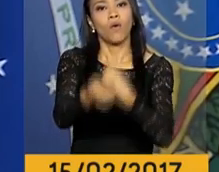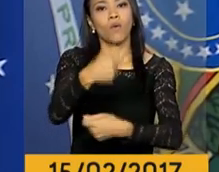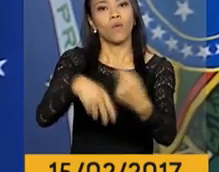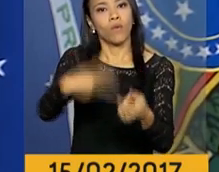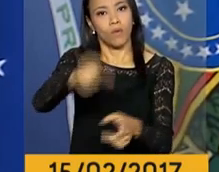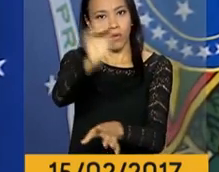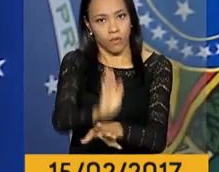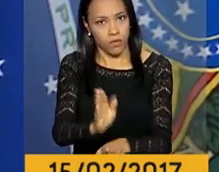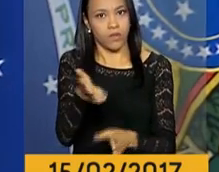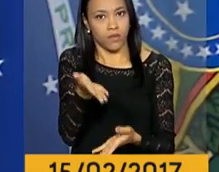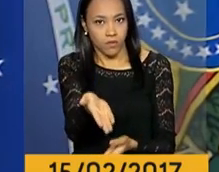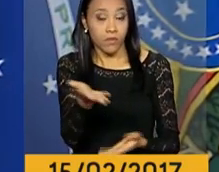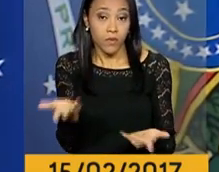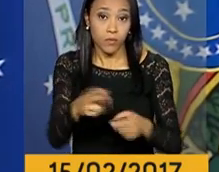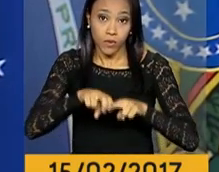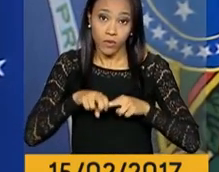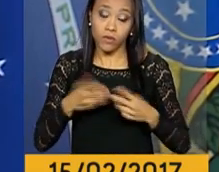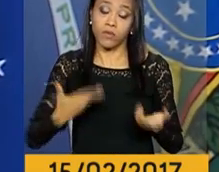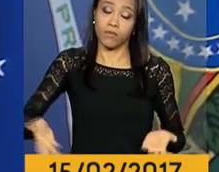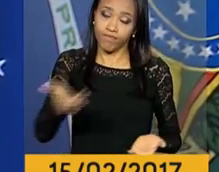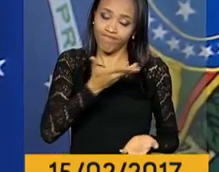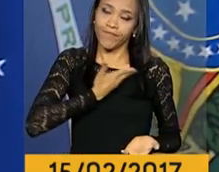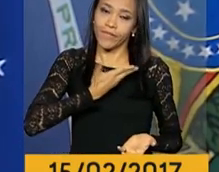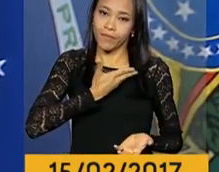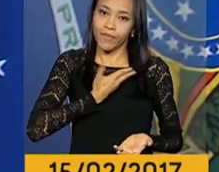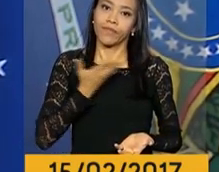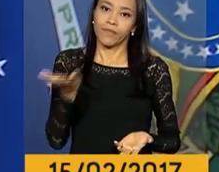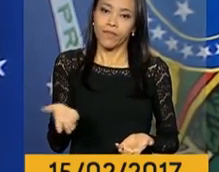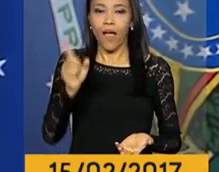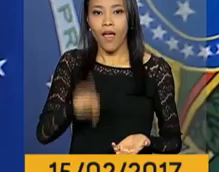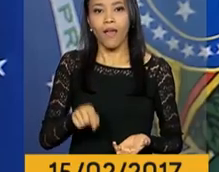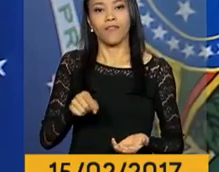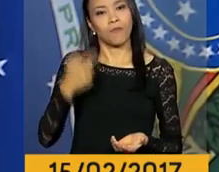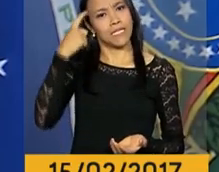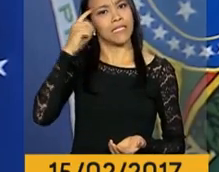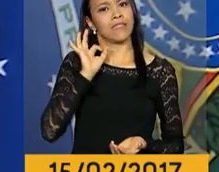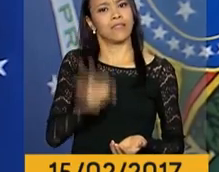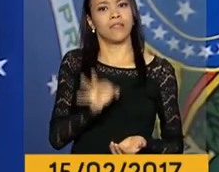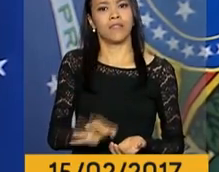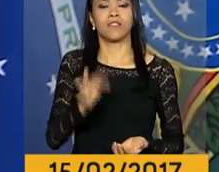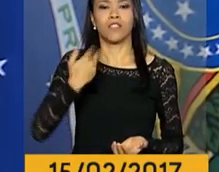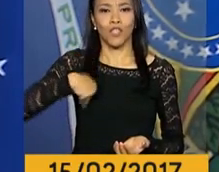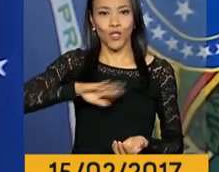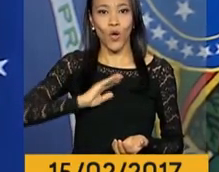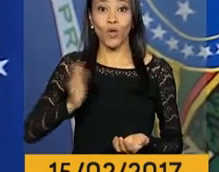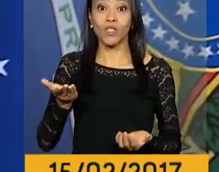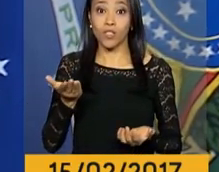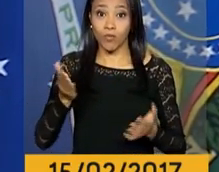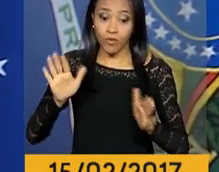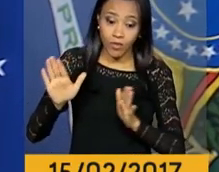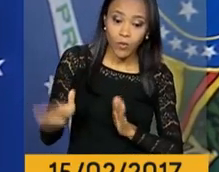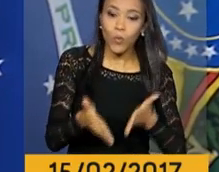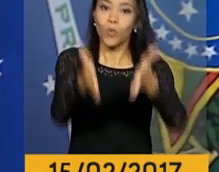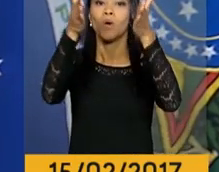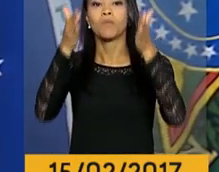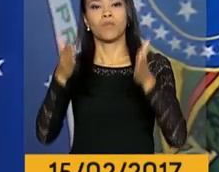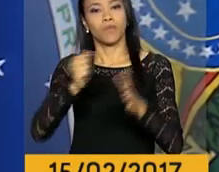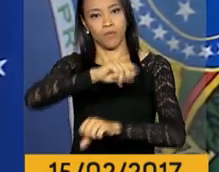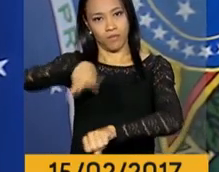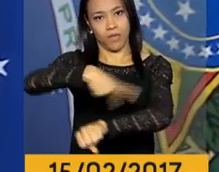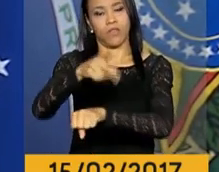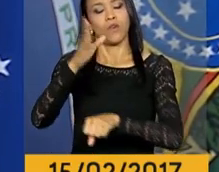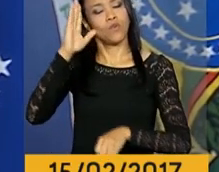economia eh brasileira. Portanto, meus amigos, minhas amigas, é com essas convicções que nós estamos devolvendo rumo ao Brasil. O sonho